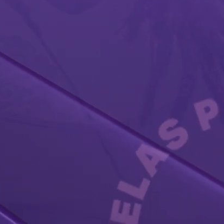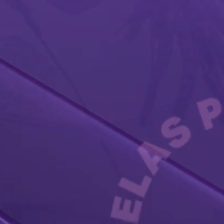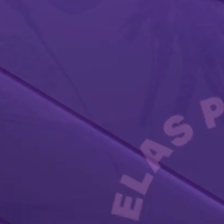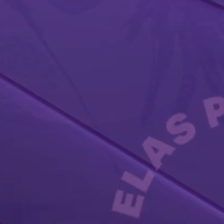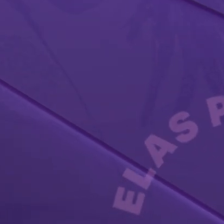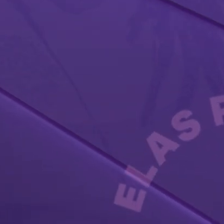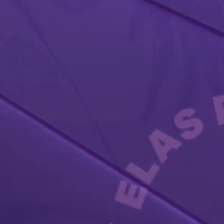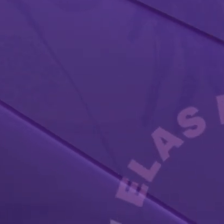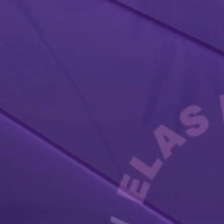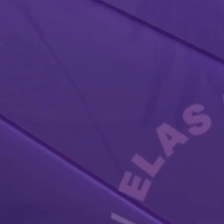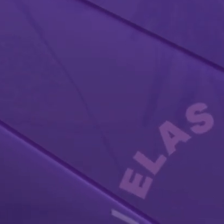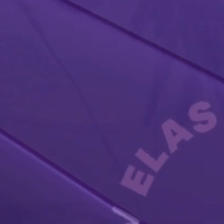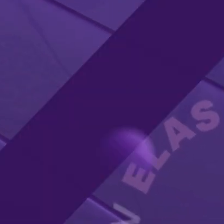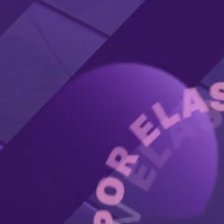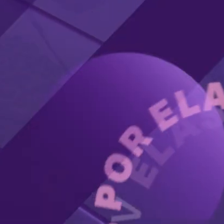mais importantes.